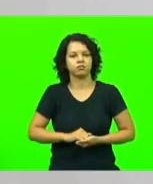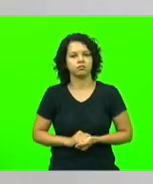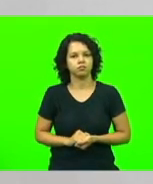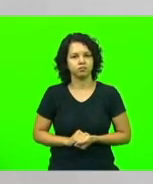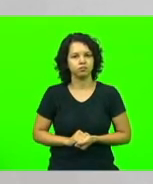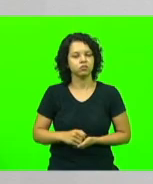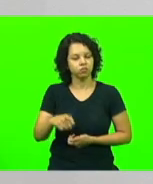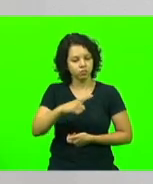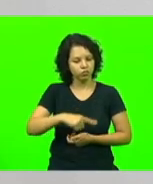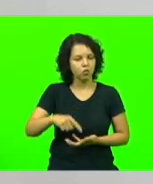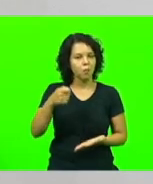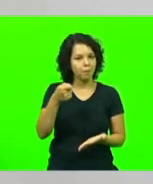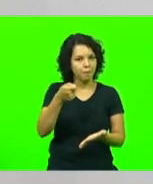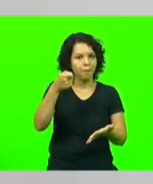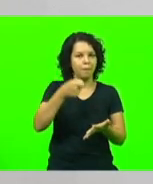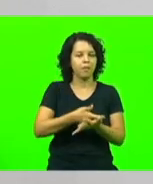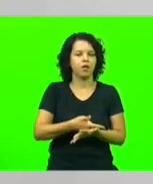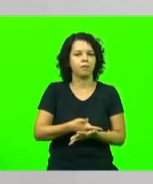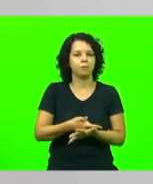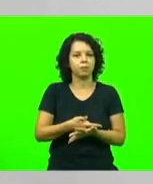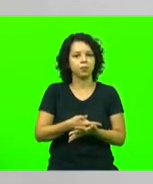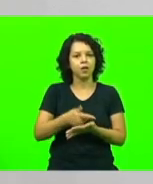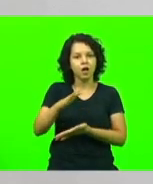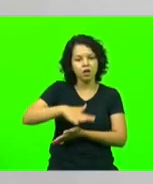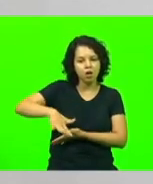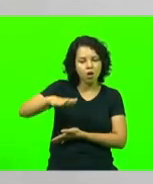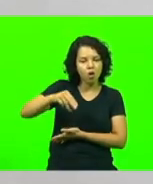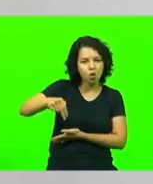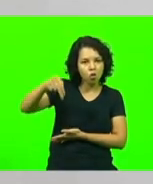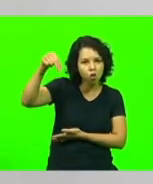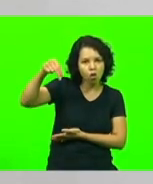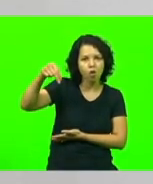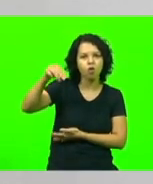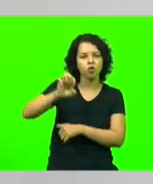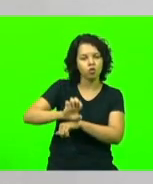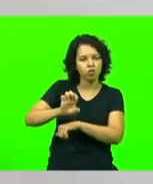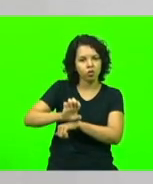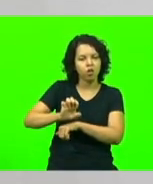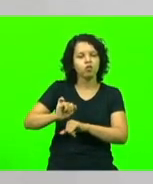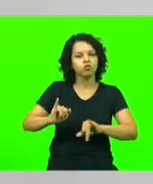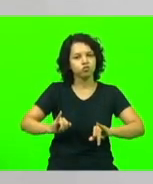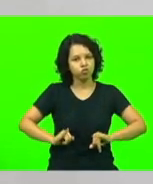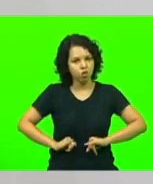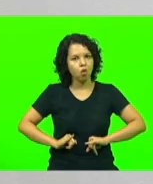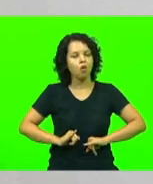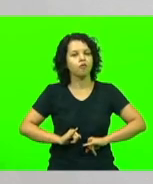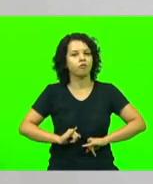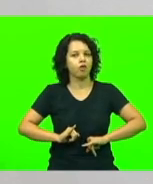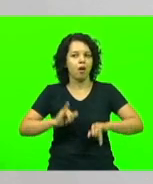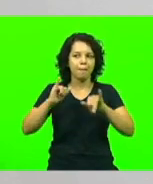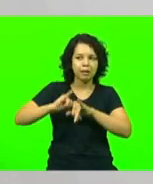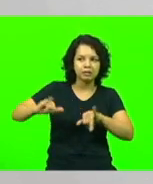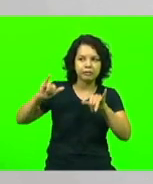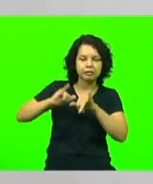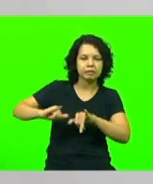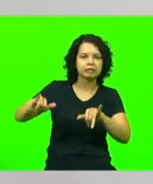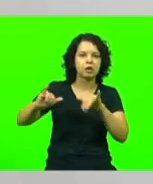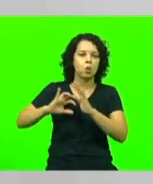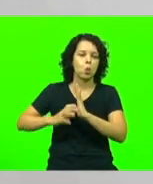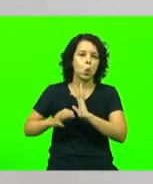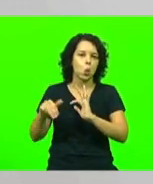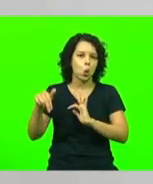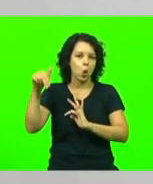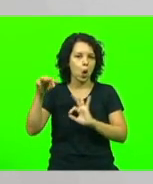Nós pagamos essa conta. O norte do estado paga essa conta. Embora não haja manifestação de uma bancada do Norte de forma